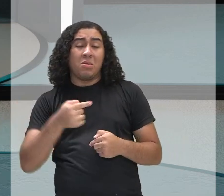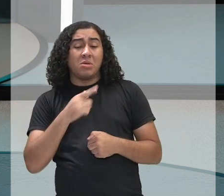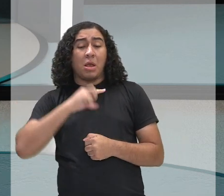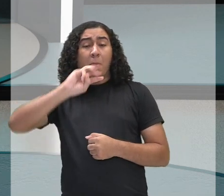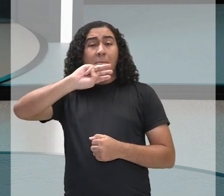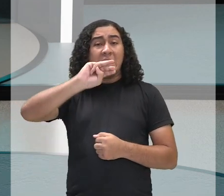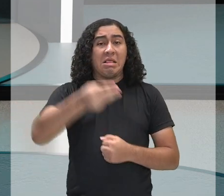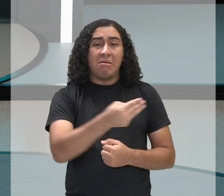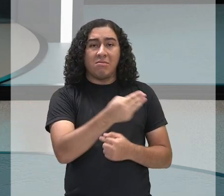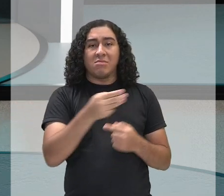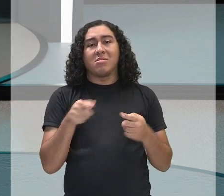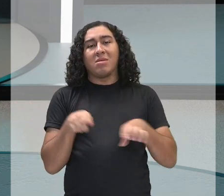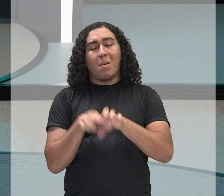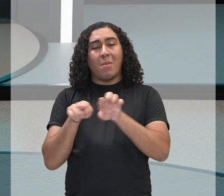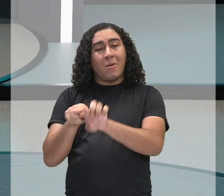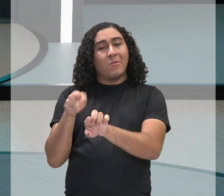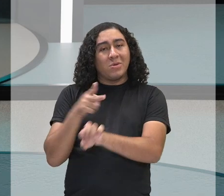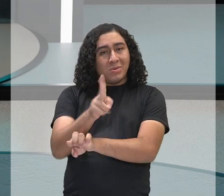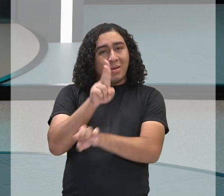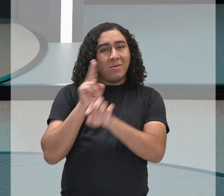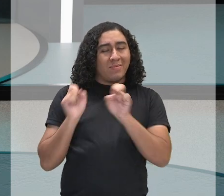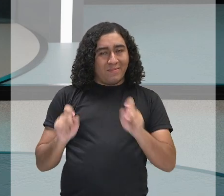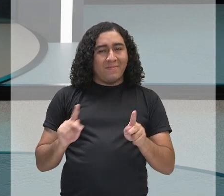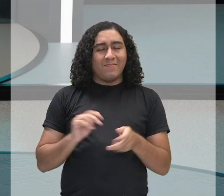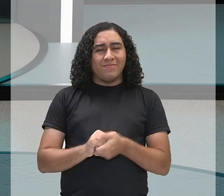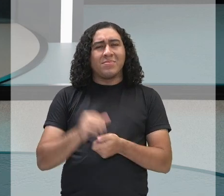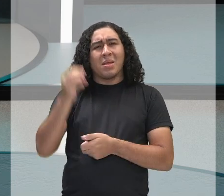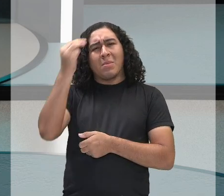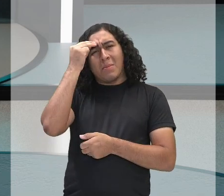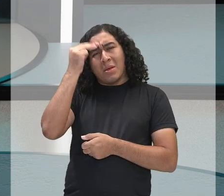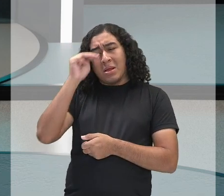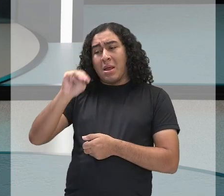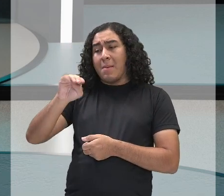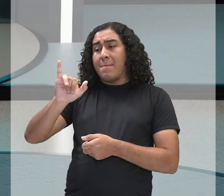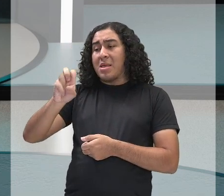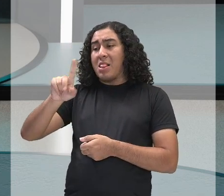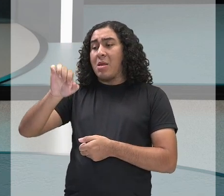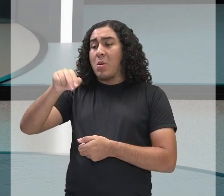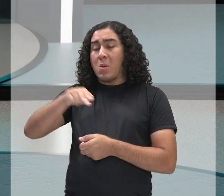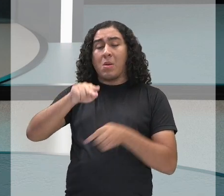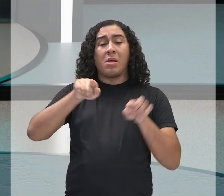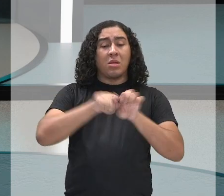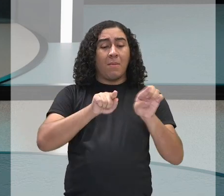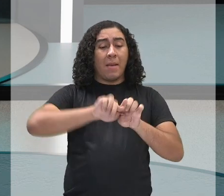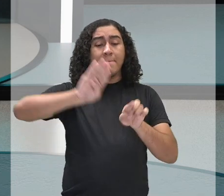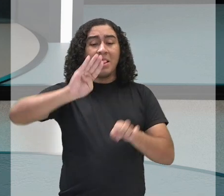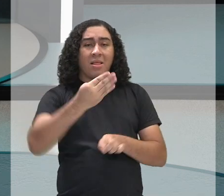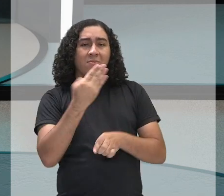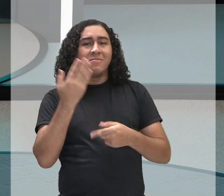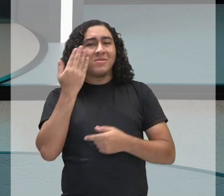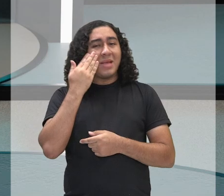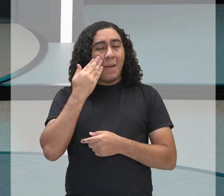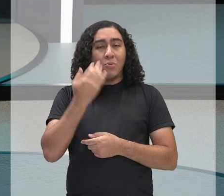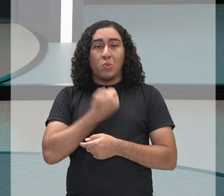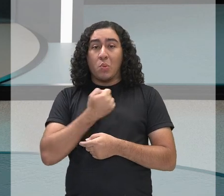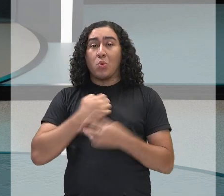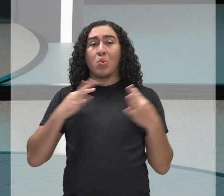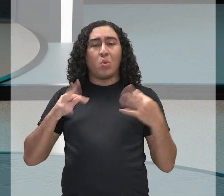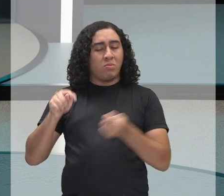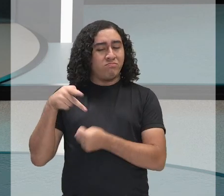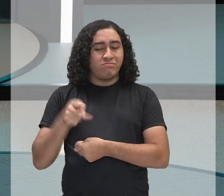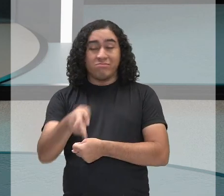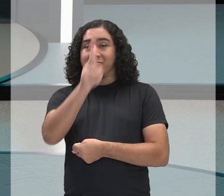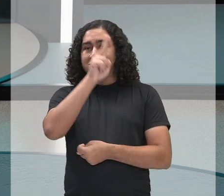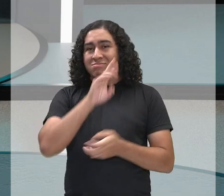aí essa lógica, tá bom? Aí memorizando milhão, que é milha, bilhão, bilha, já sabe todos os números ao infinito, tá